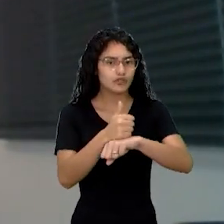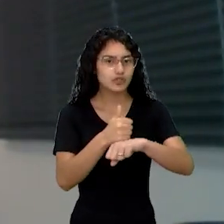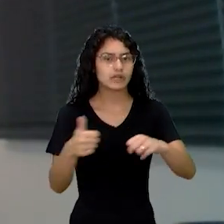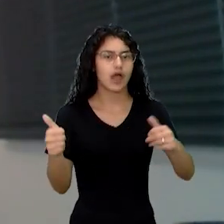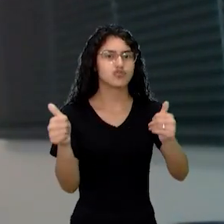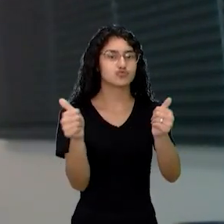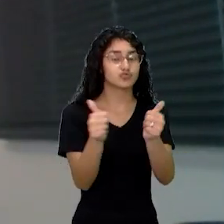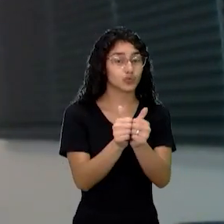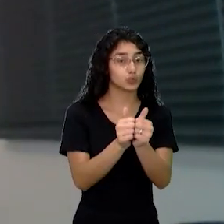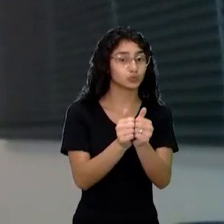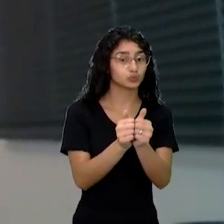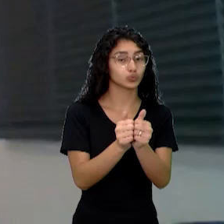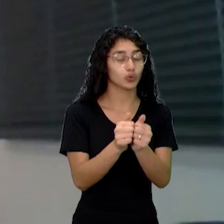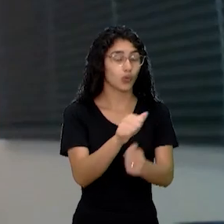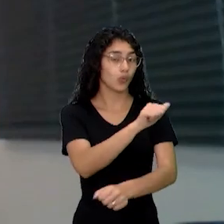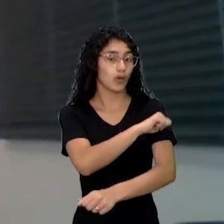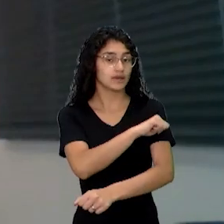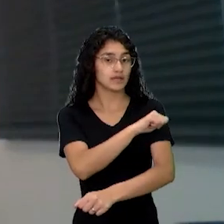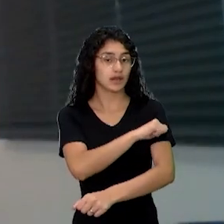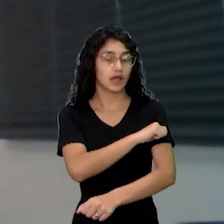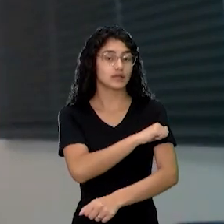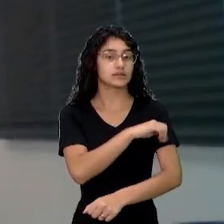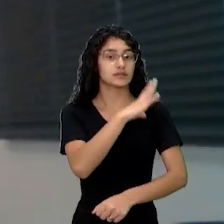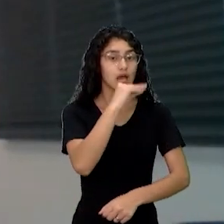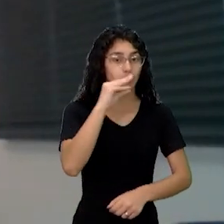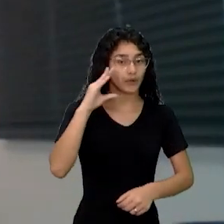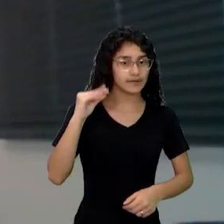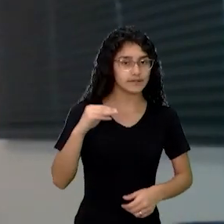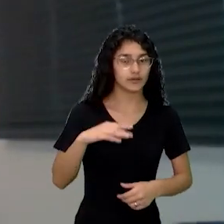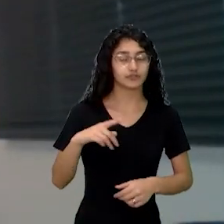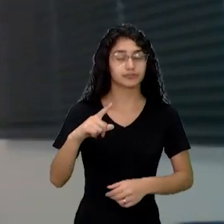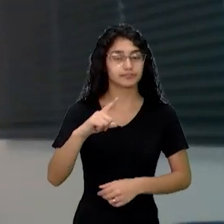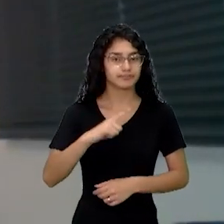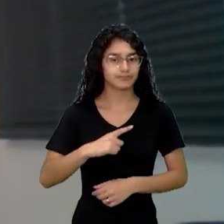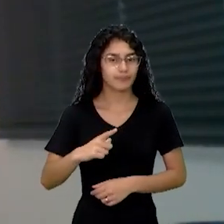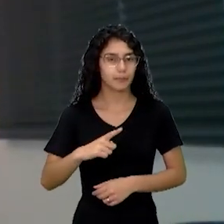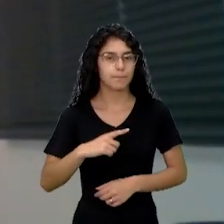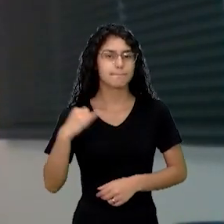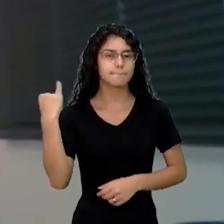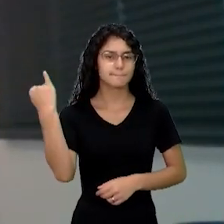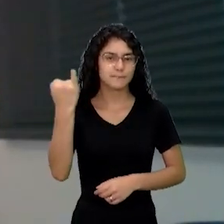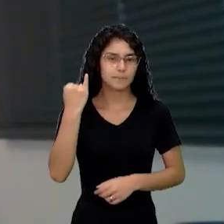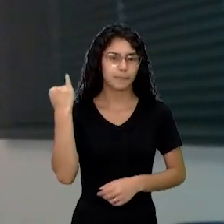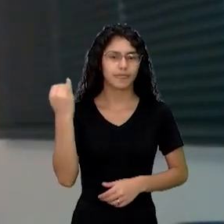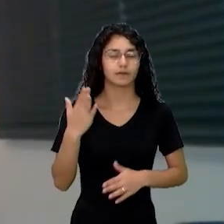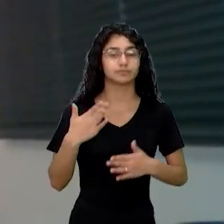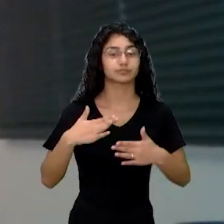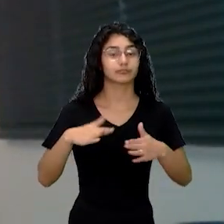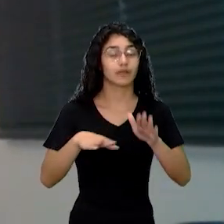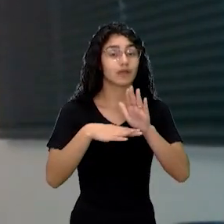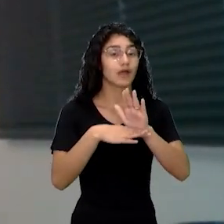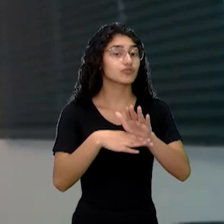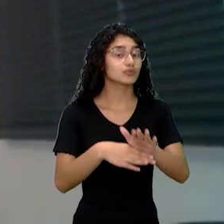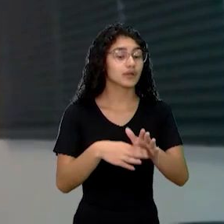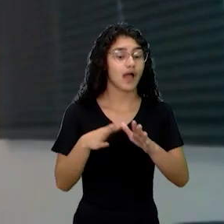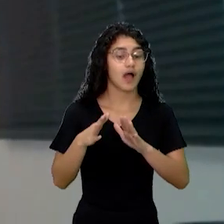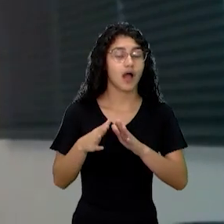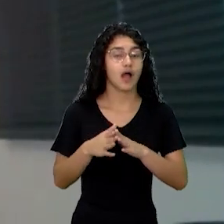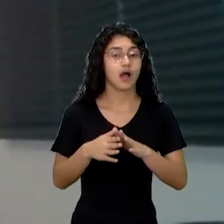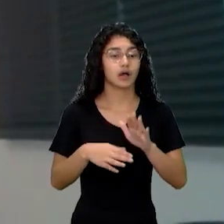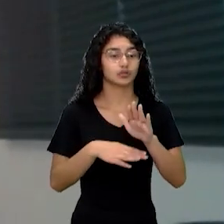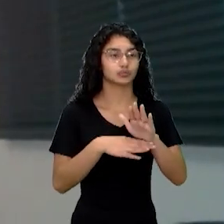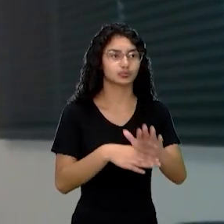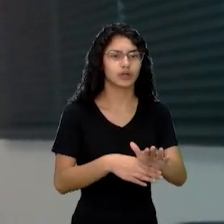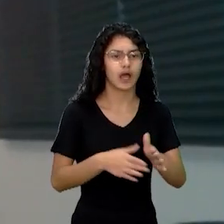no entorno dessas crianças e adolescentes, temos um papel fundamental no sentido de alimentar, de orientar,